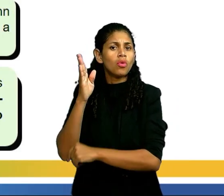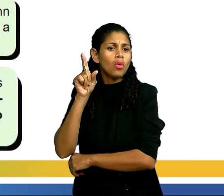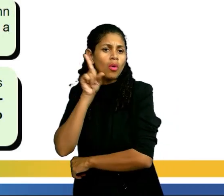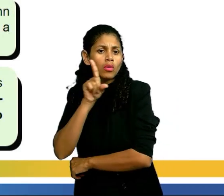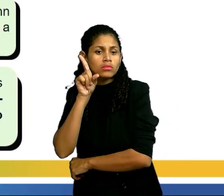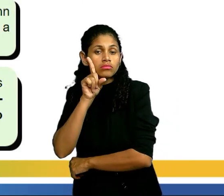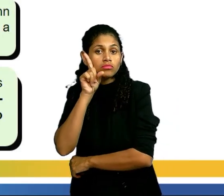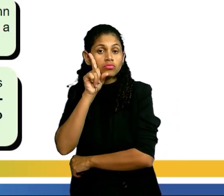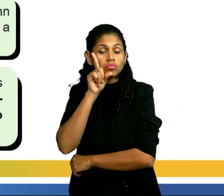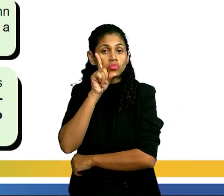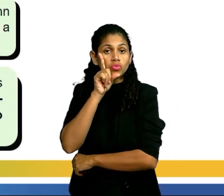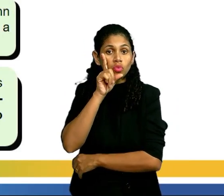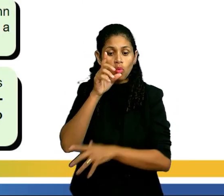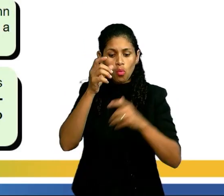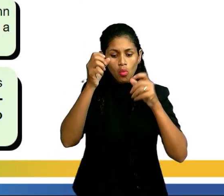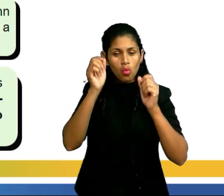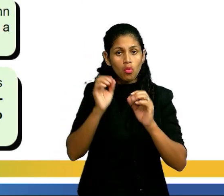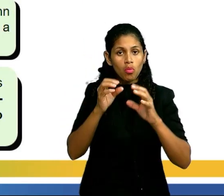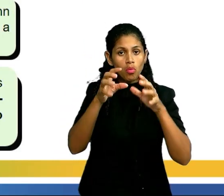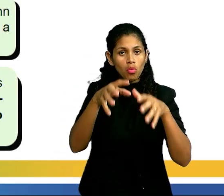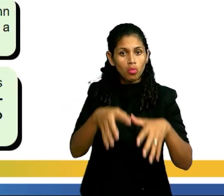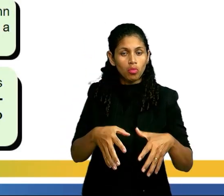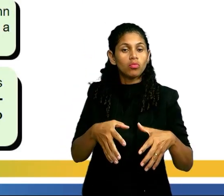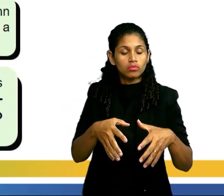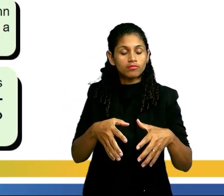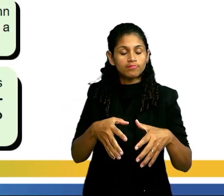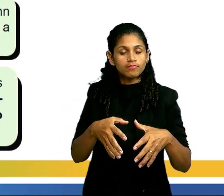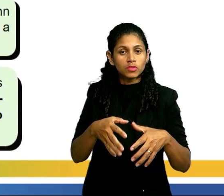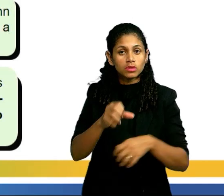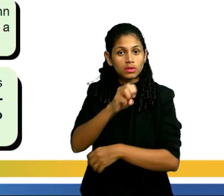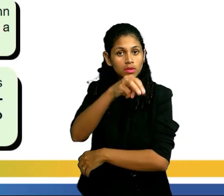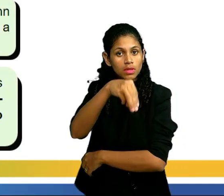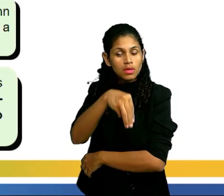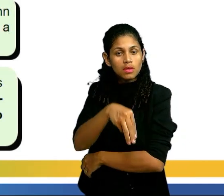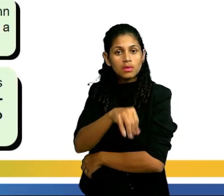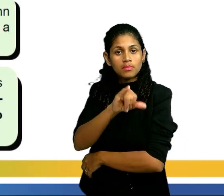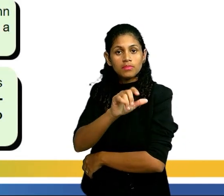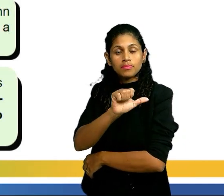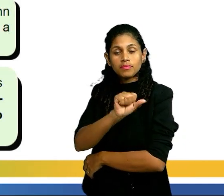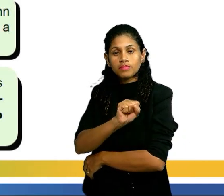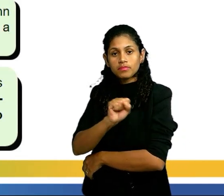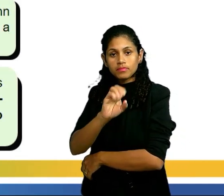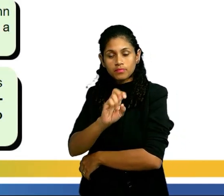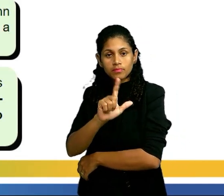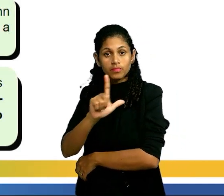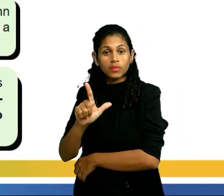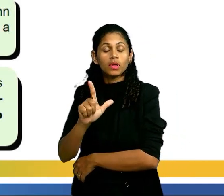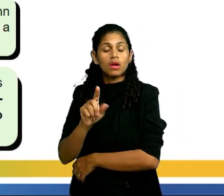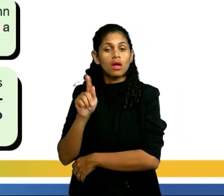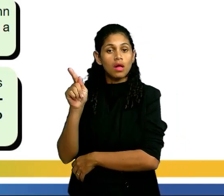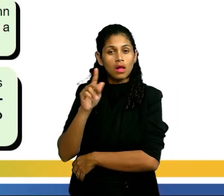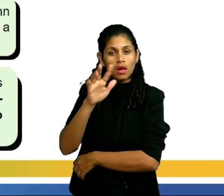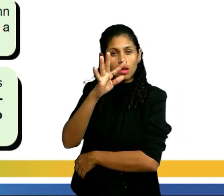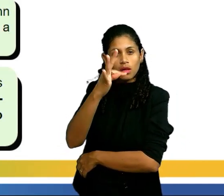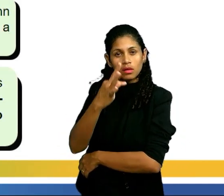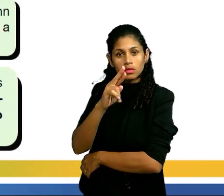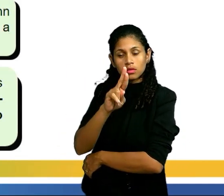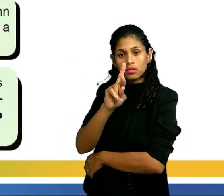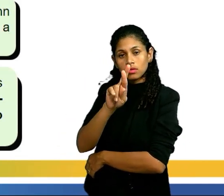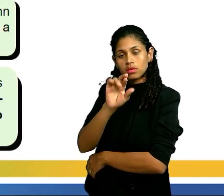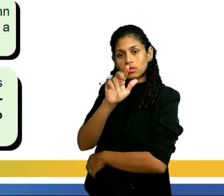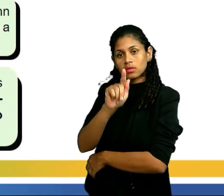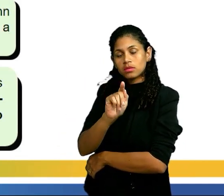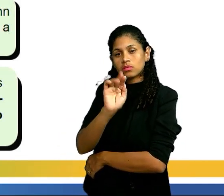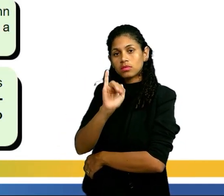e esses mísseis estariam ali colocados estrategicamente para atingir a União Soviética em caso, né, de um